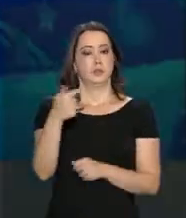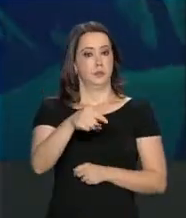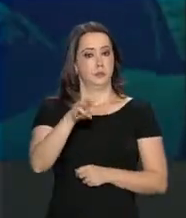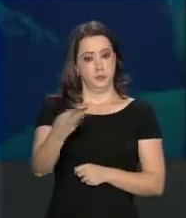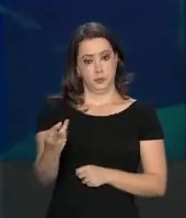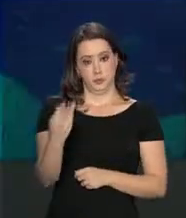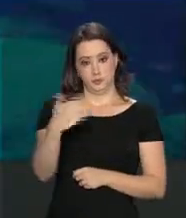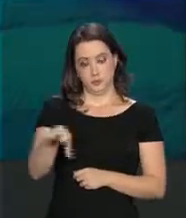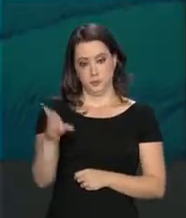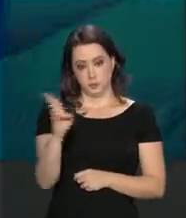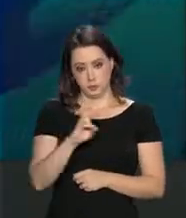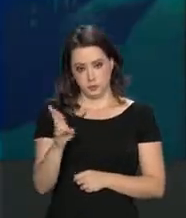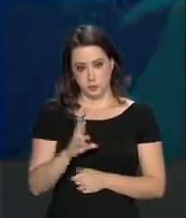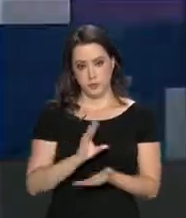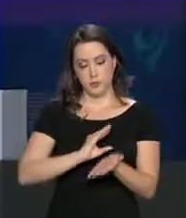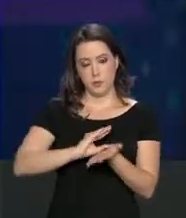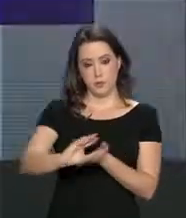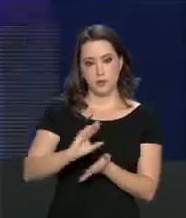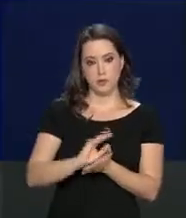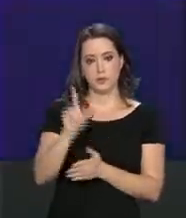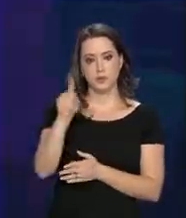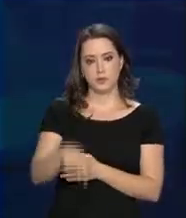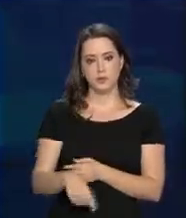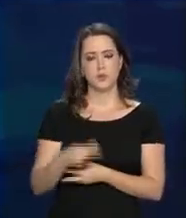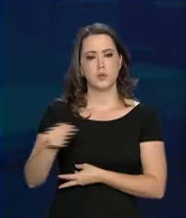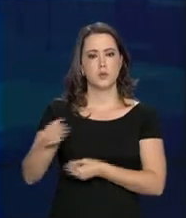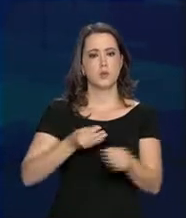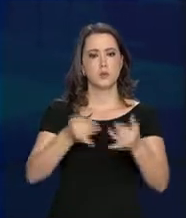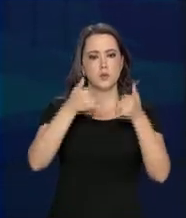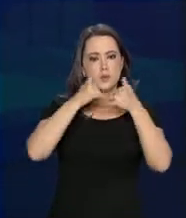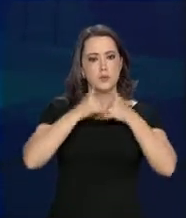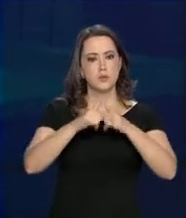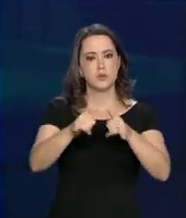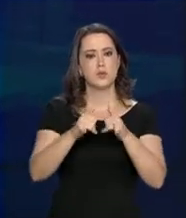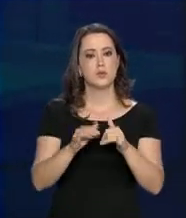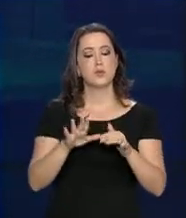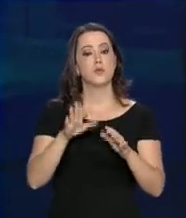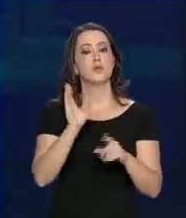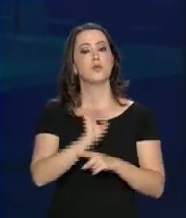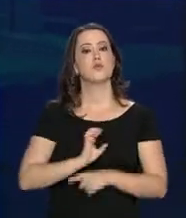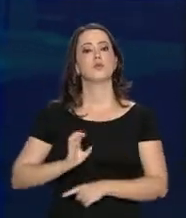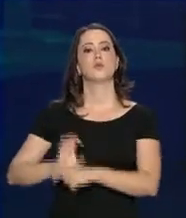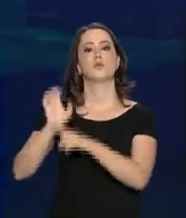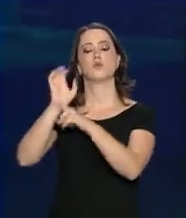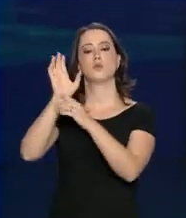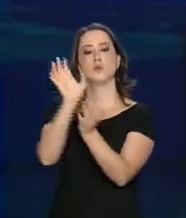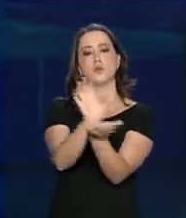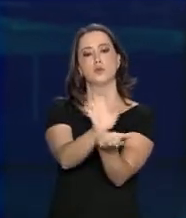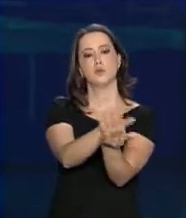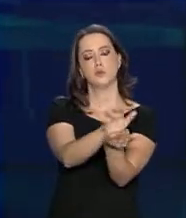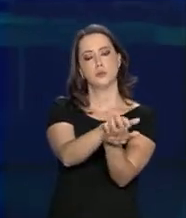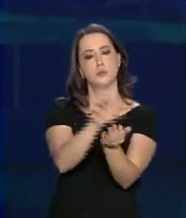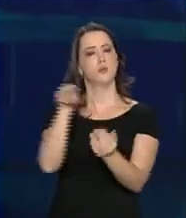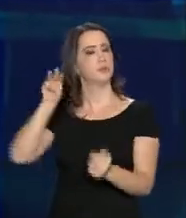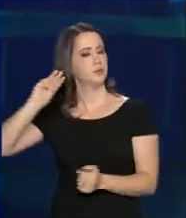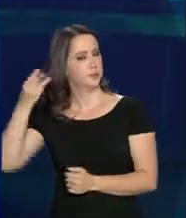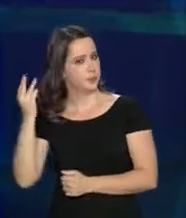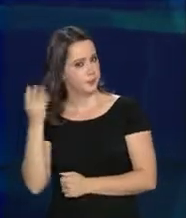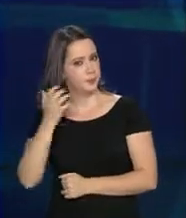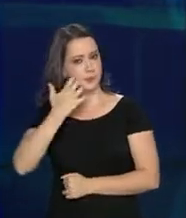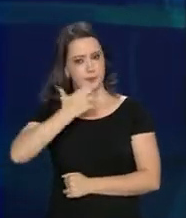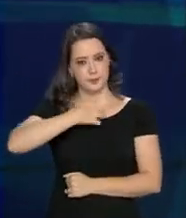de 7,5 milhões de reais. O investimento é para a distribuição de energia elétrica nos estados de